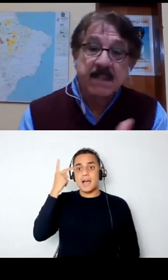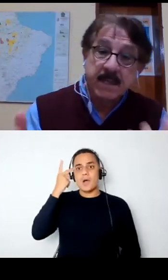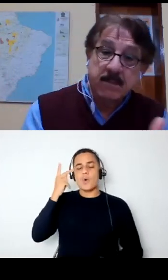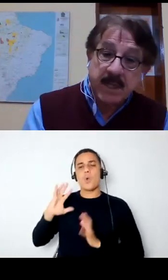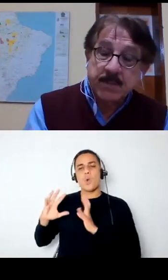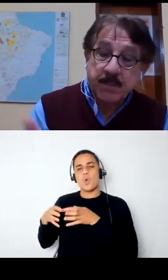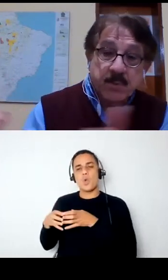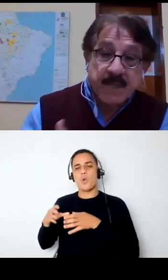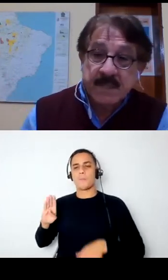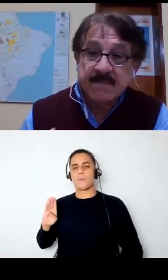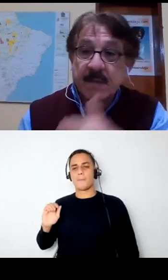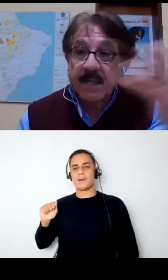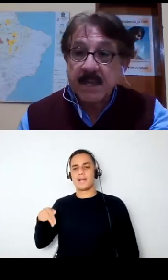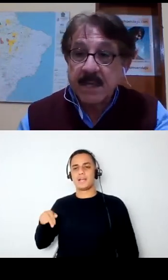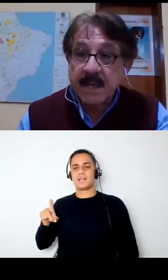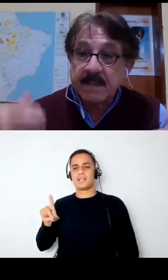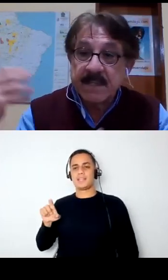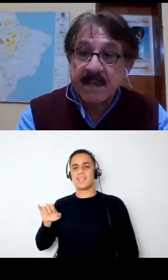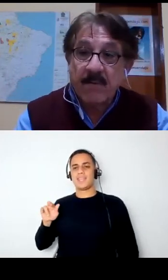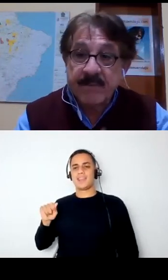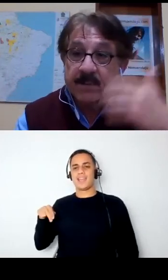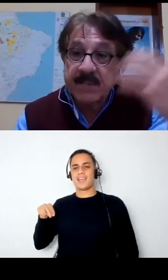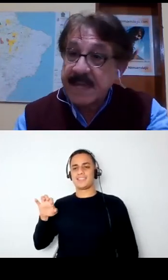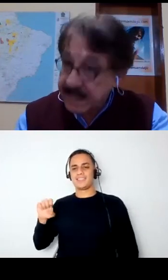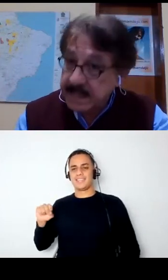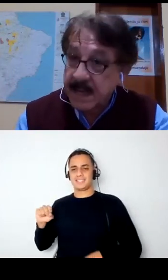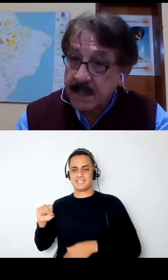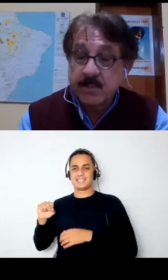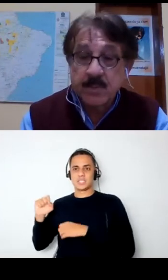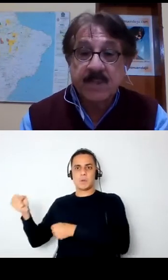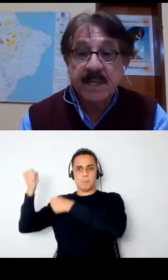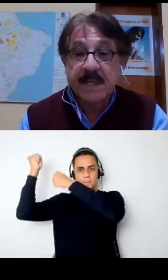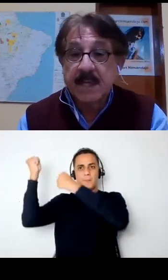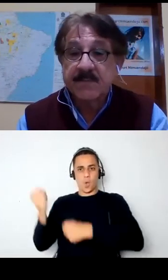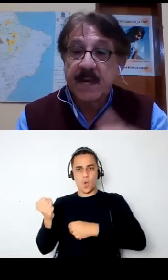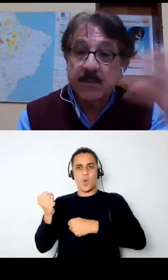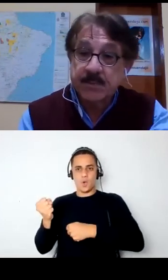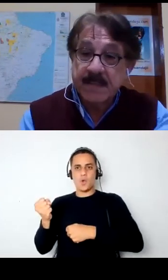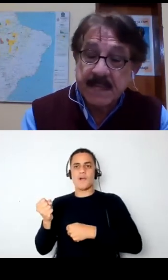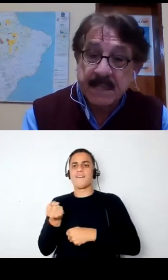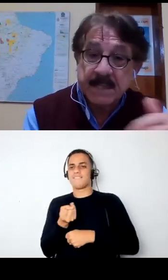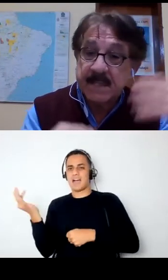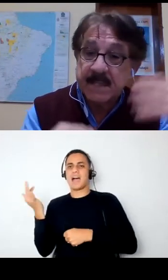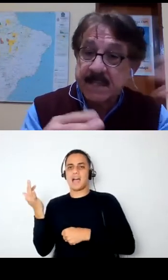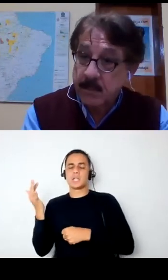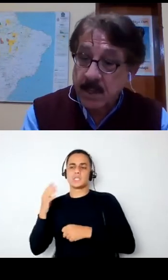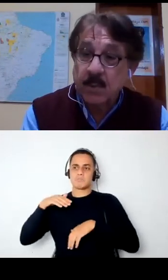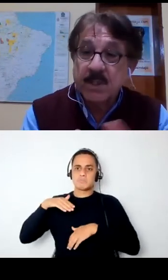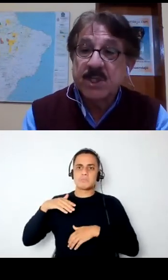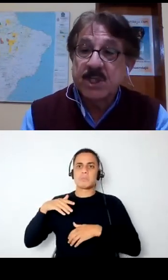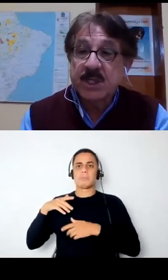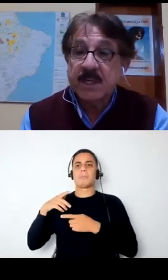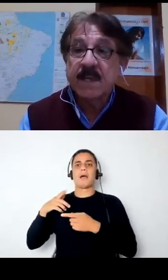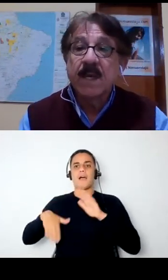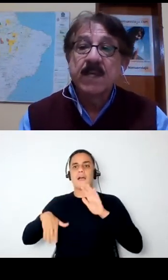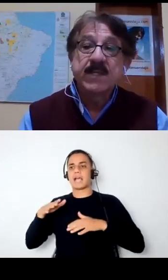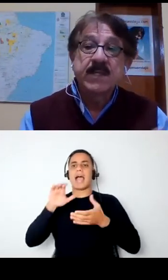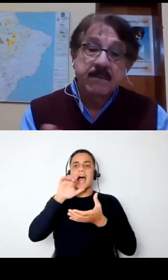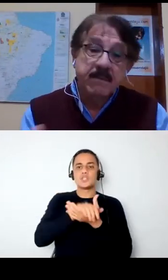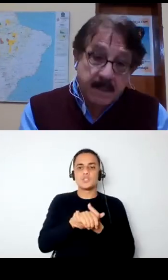bandeirantes eram aqueles portugueses que vieram aqui, náufragos e degredados, muitos degredados, viraram os bandeirantes, casaram com